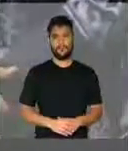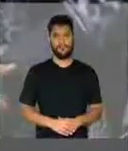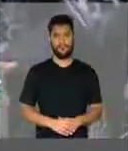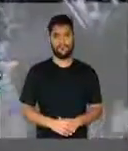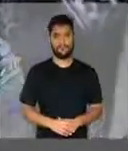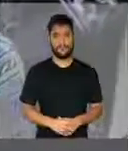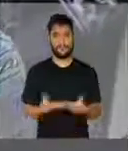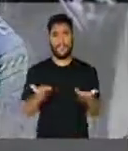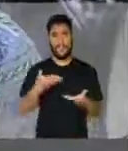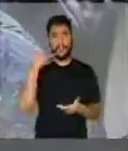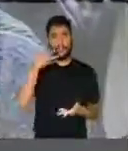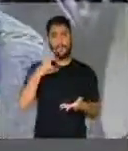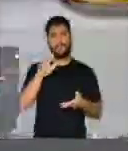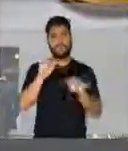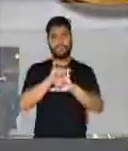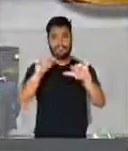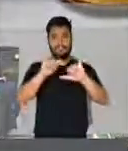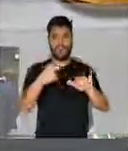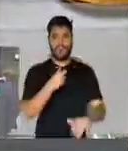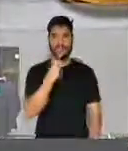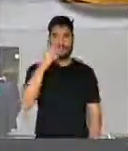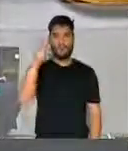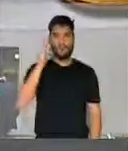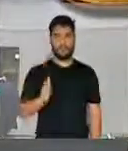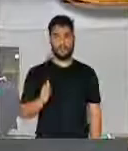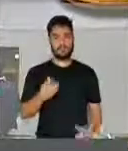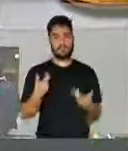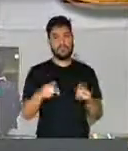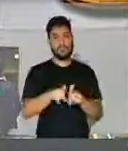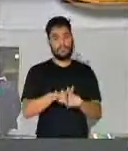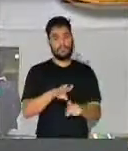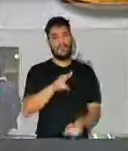Vamos divulgar na Voz do Brasil, como o discurso do deputado Wanderlei Macris também.